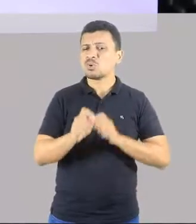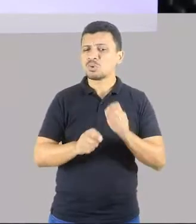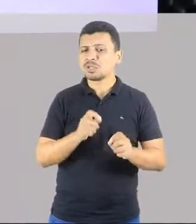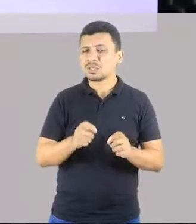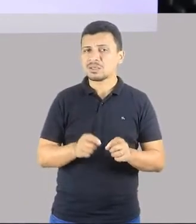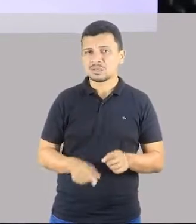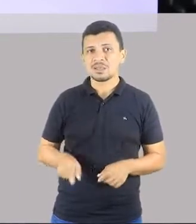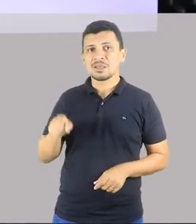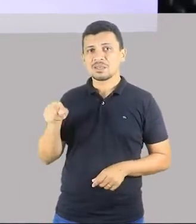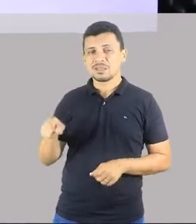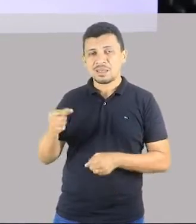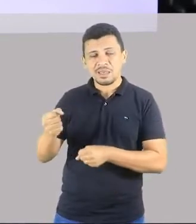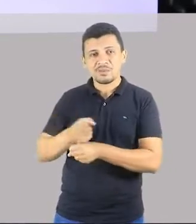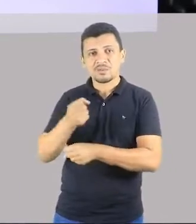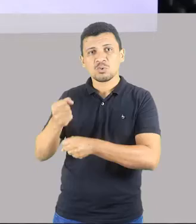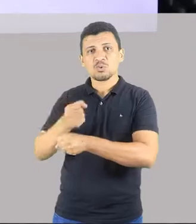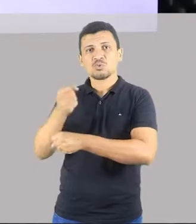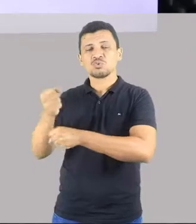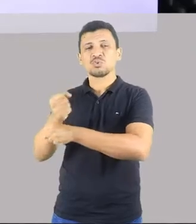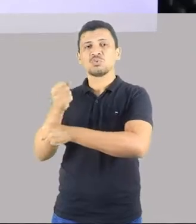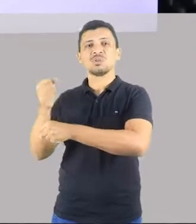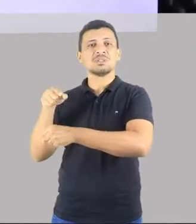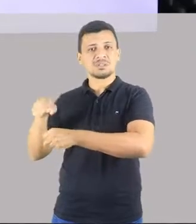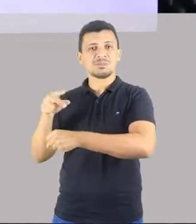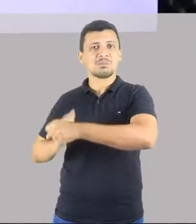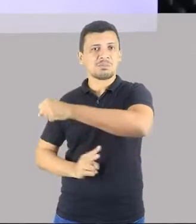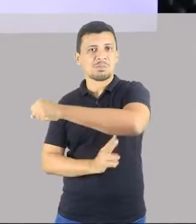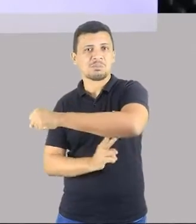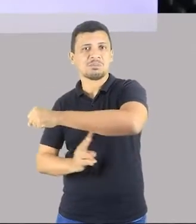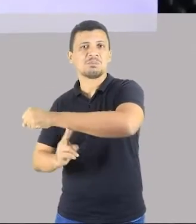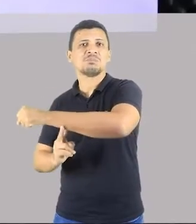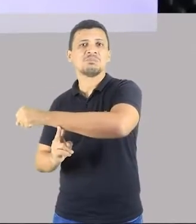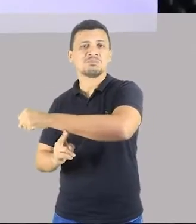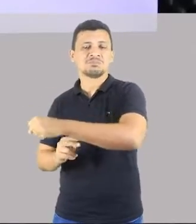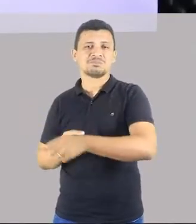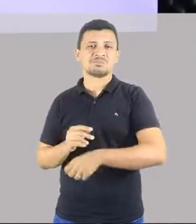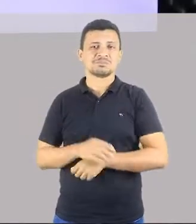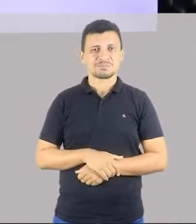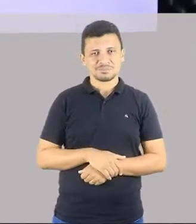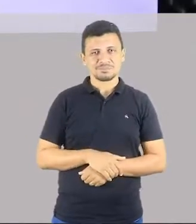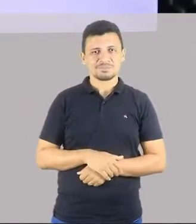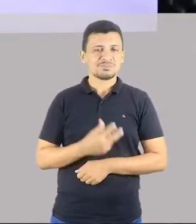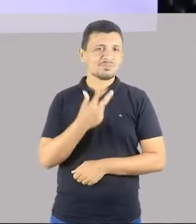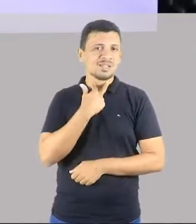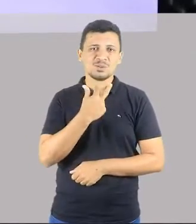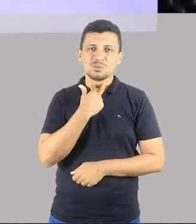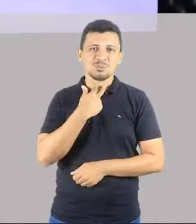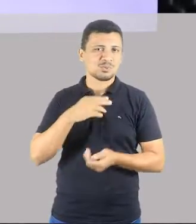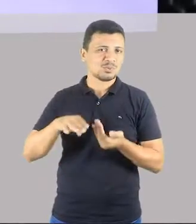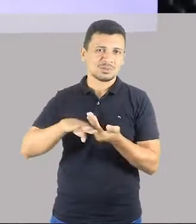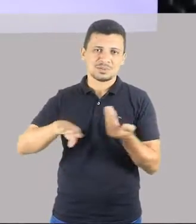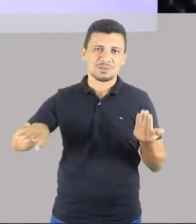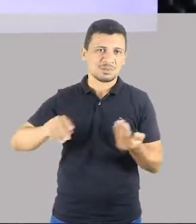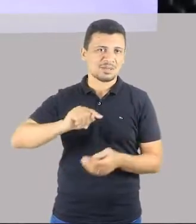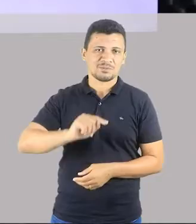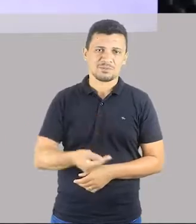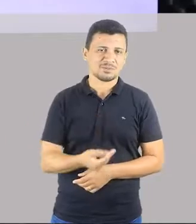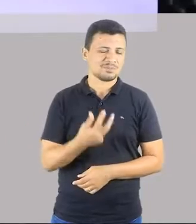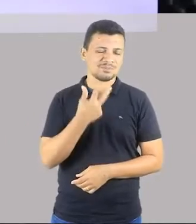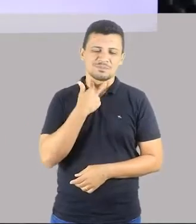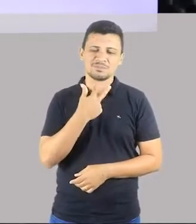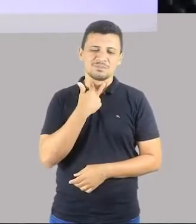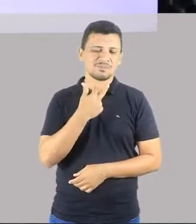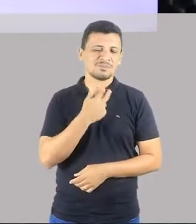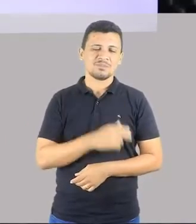ele construísse uma ponte. Então, isso aí é um objeto do verbo mandar. Se é um objeto, eu não posso separar por vírgula, certo? Eu